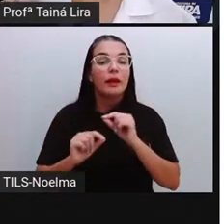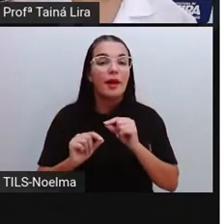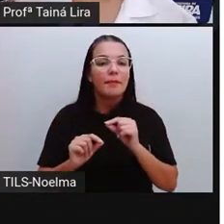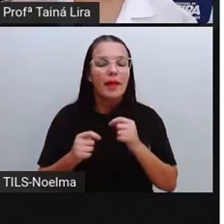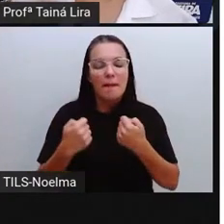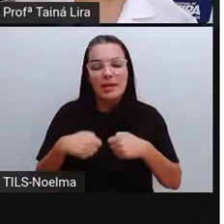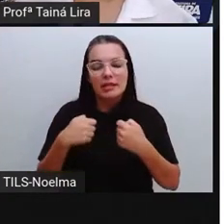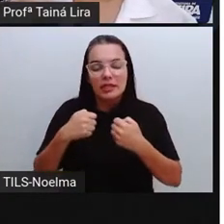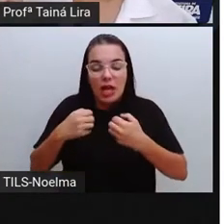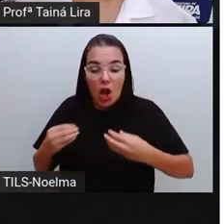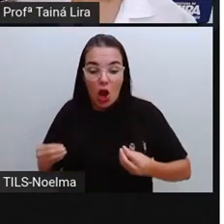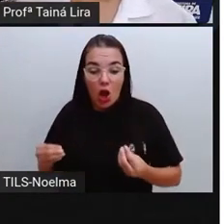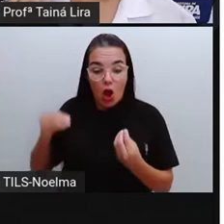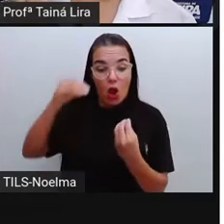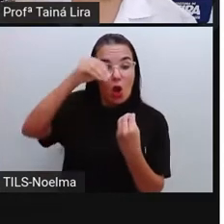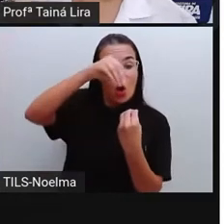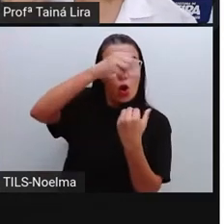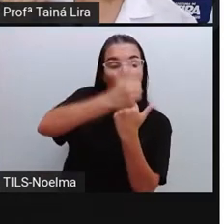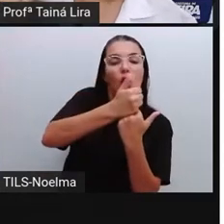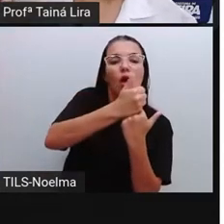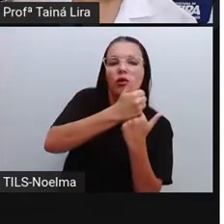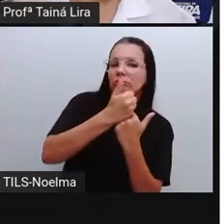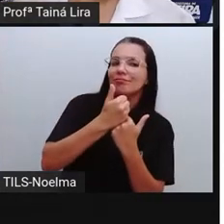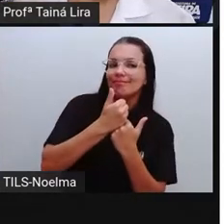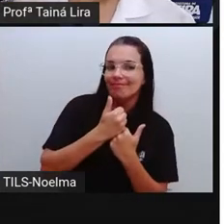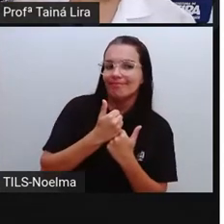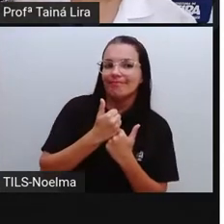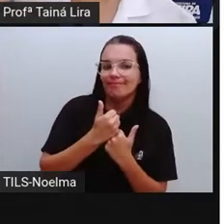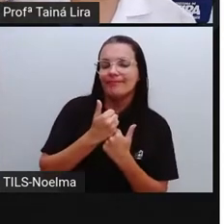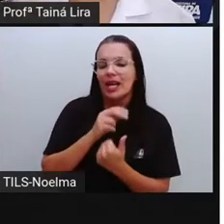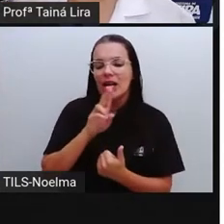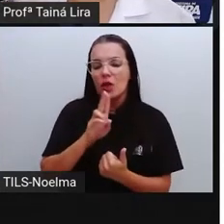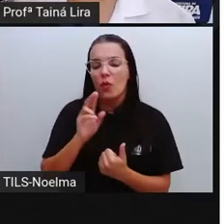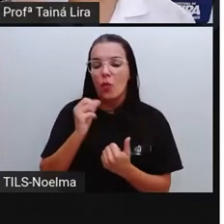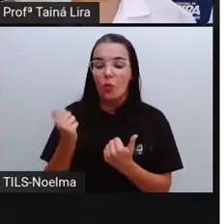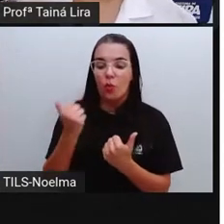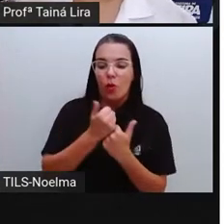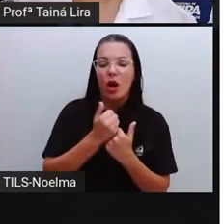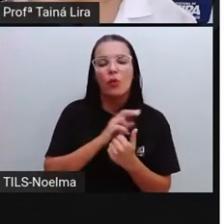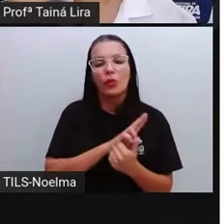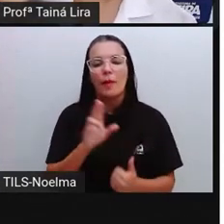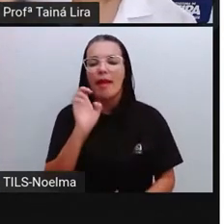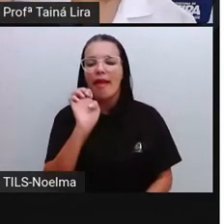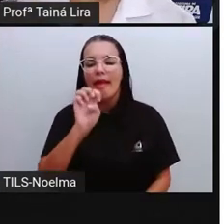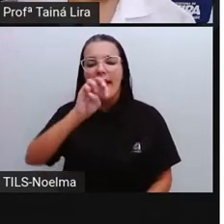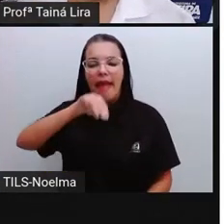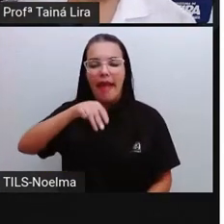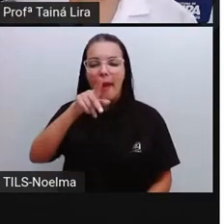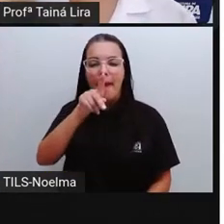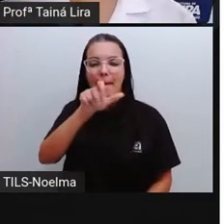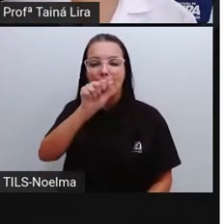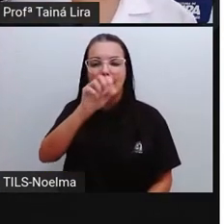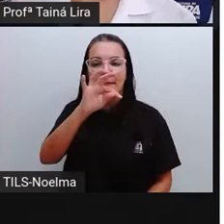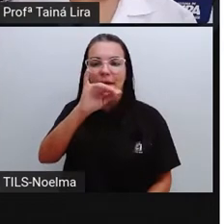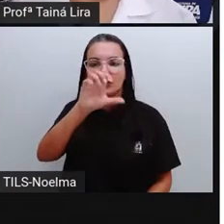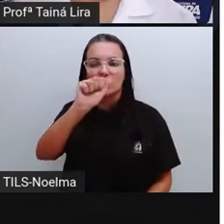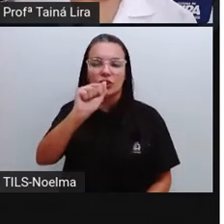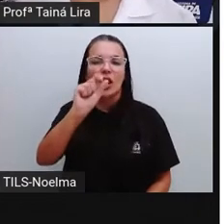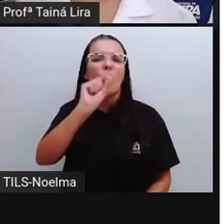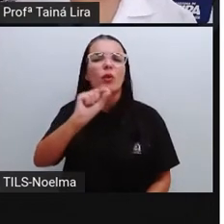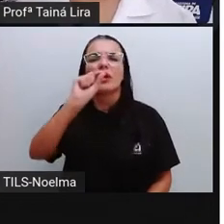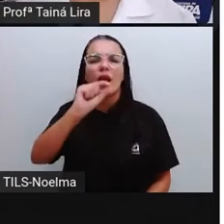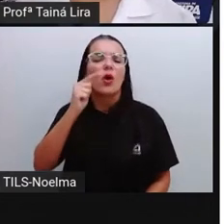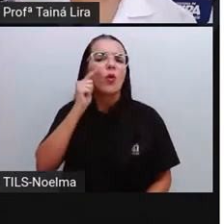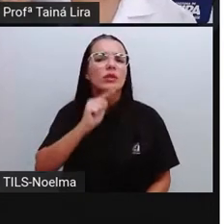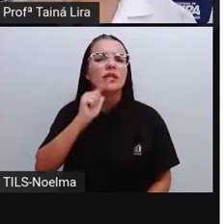no lugar das outras pessoas, que é o que a gente chama de empatia, né? A empatia é justamente quando a gente consegue se colocar no lugar